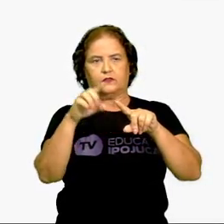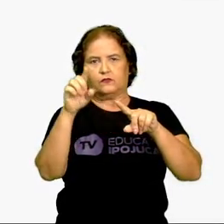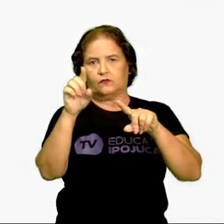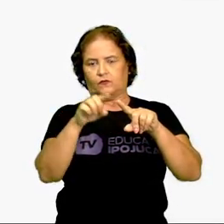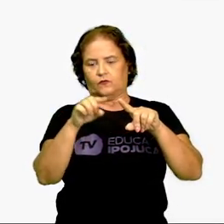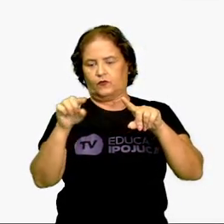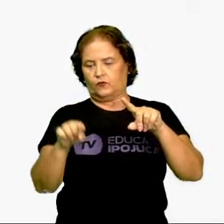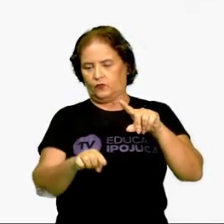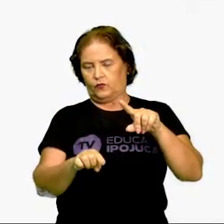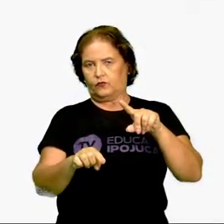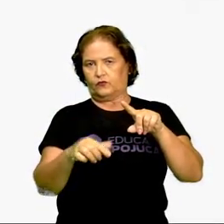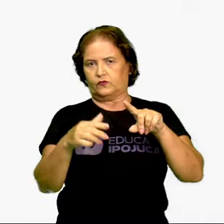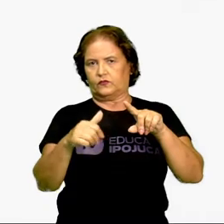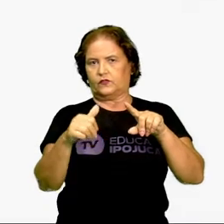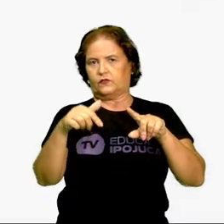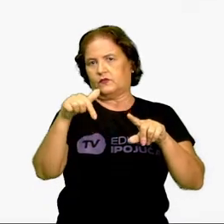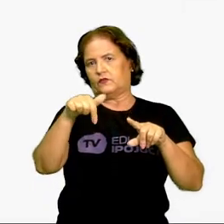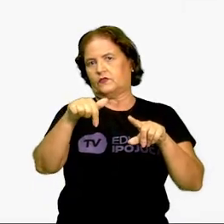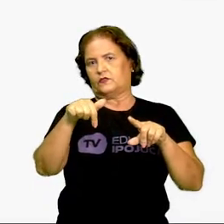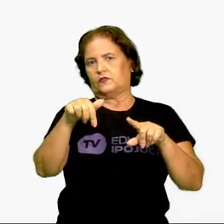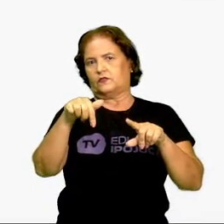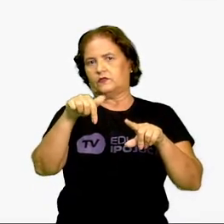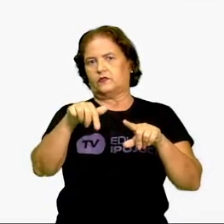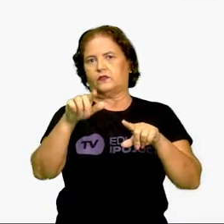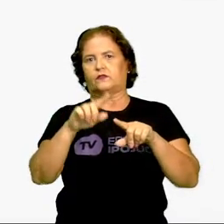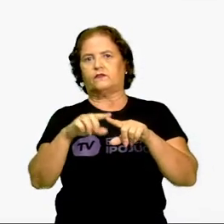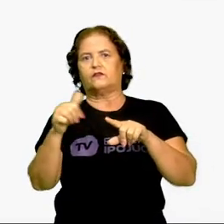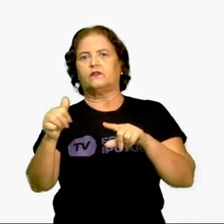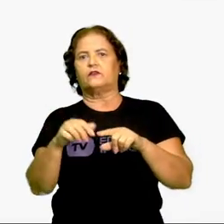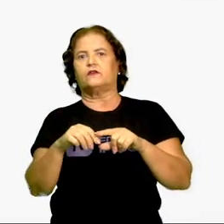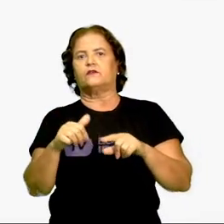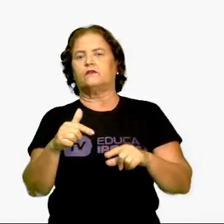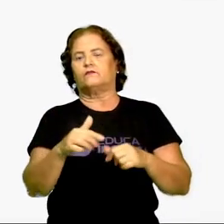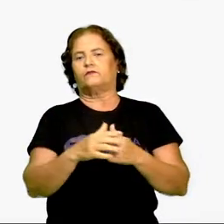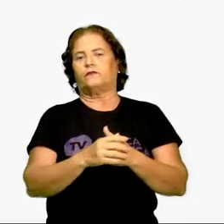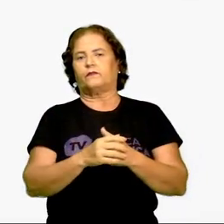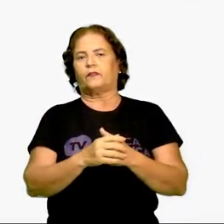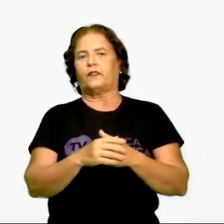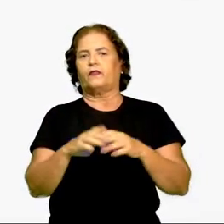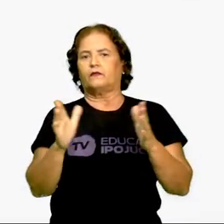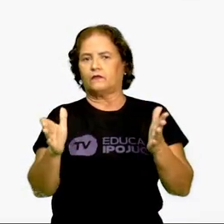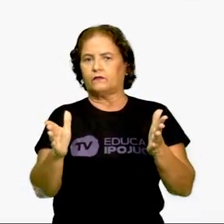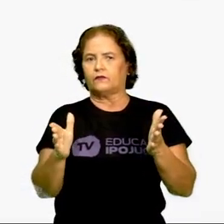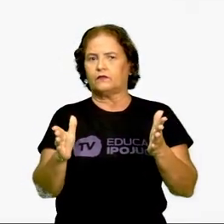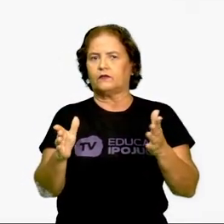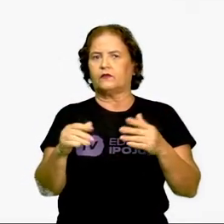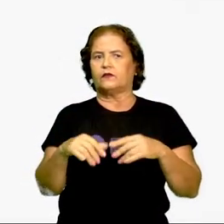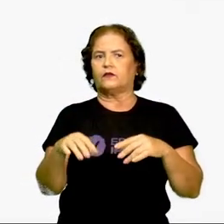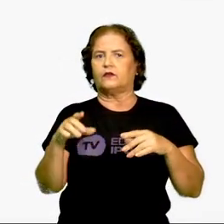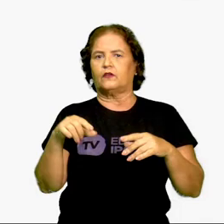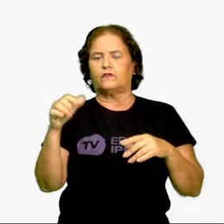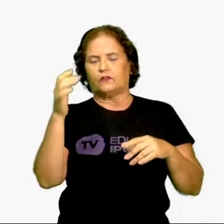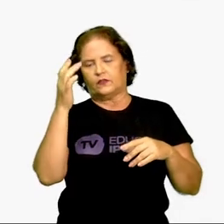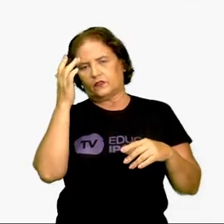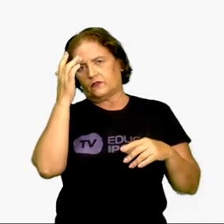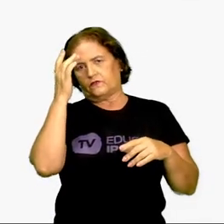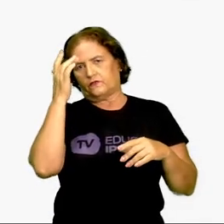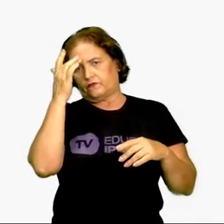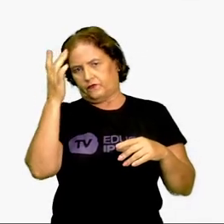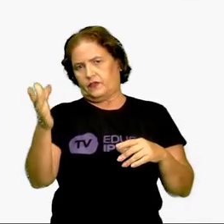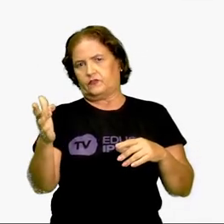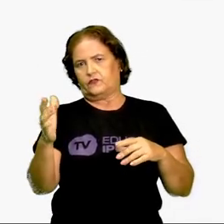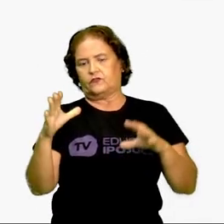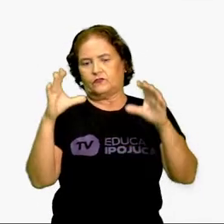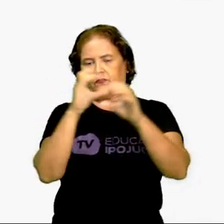como é simples? Quando a gente consegue memorizar as fórmulas das figuras planas, fica bem simples